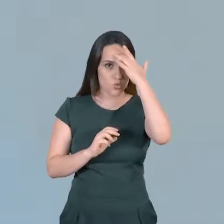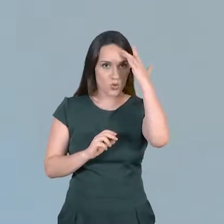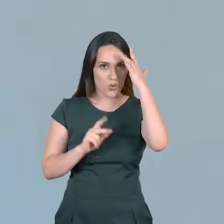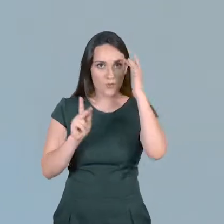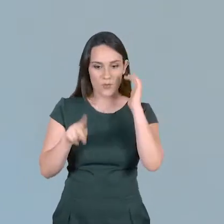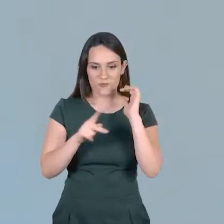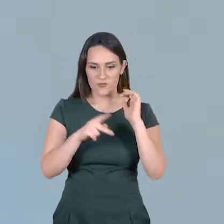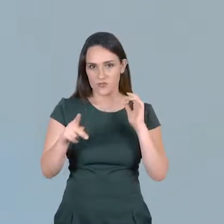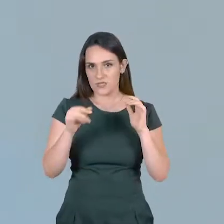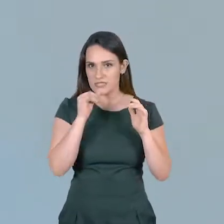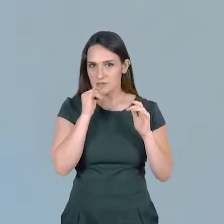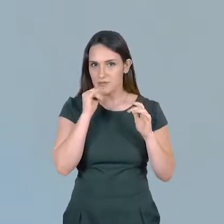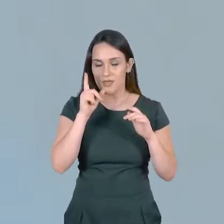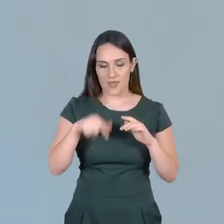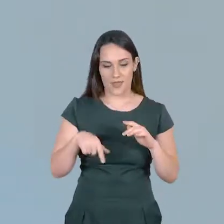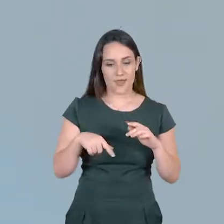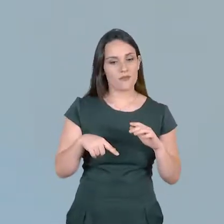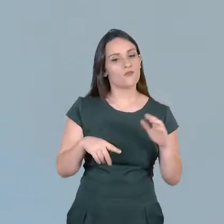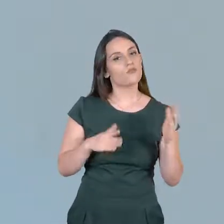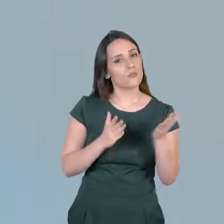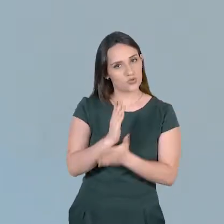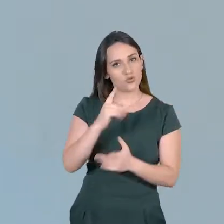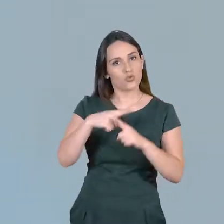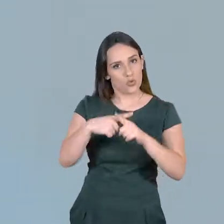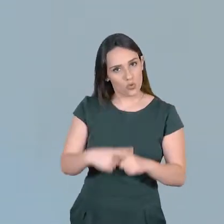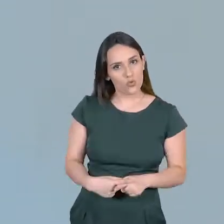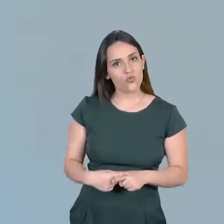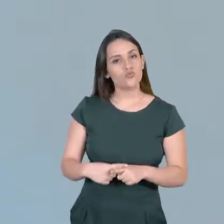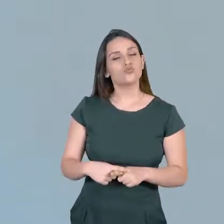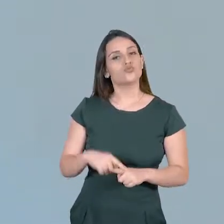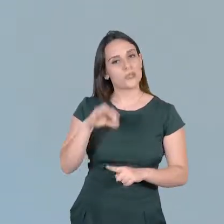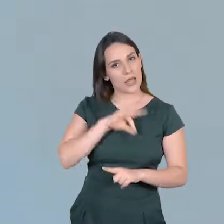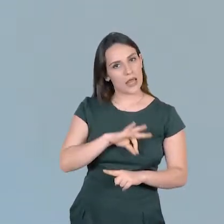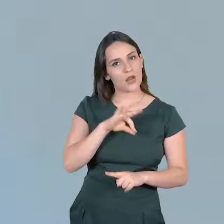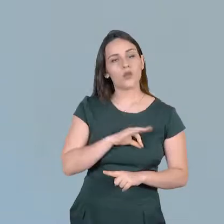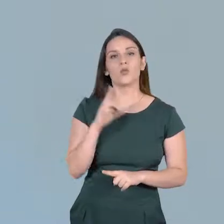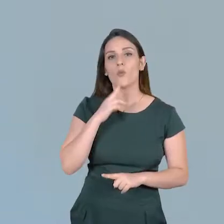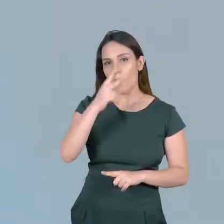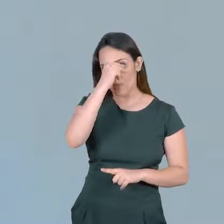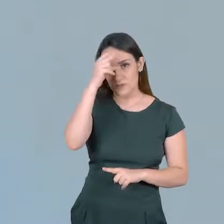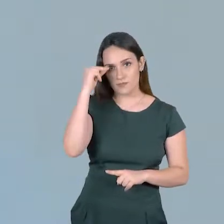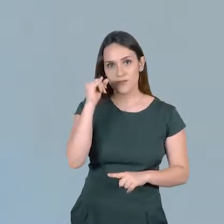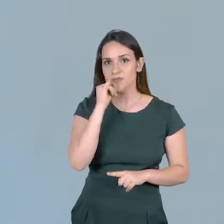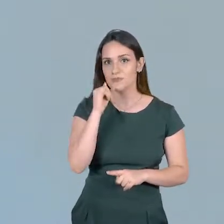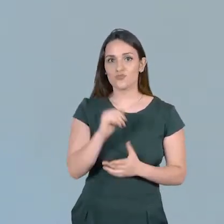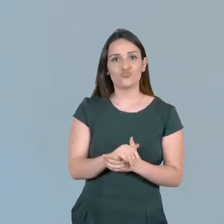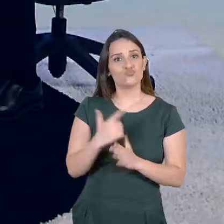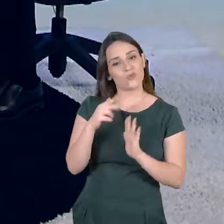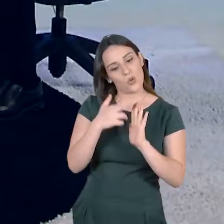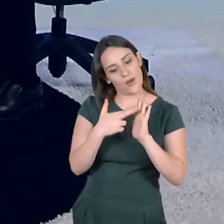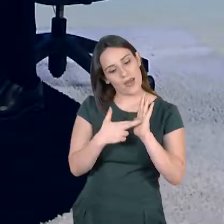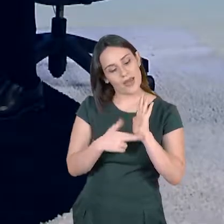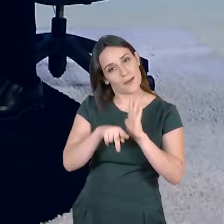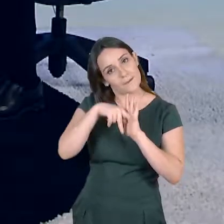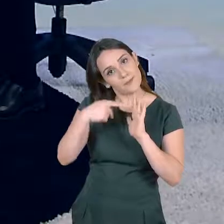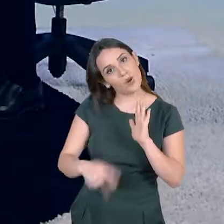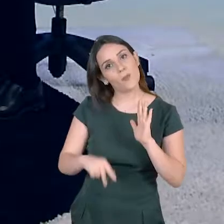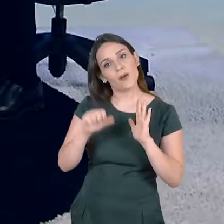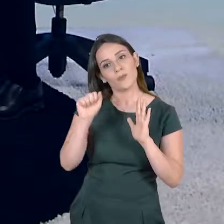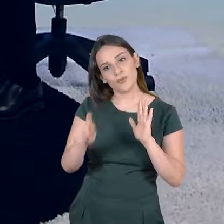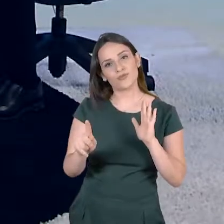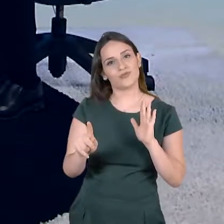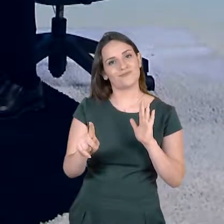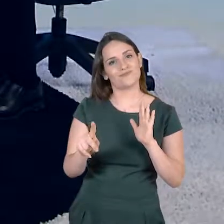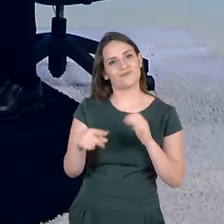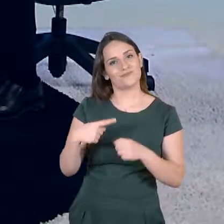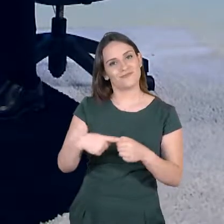servidores públicos, que tomaram posse, fizeram concurso público, mas na falta de, por exemplo, um regime próprio naquela cidade, eles